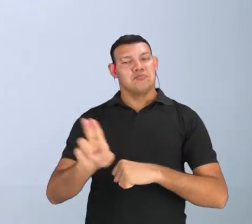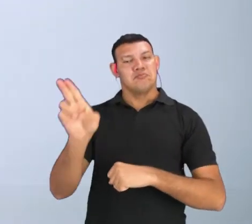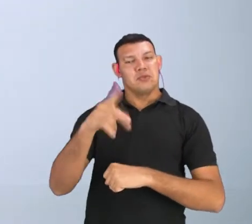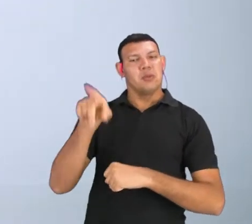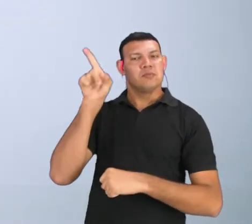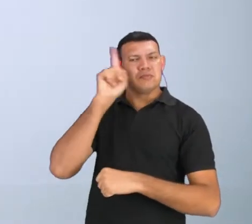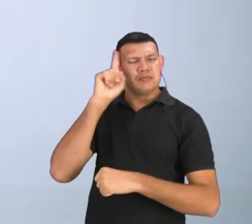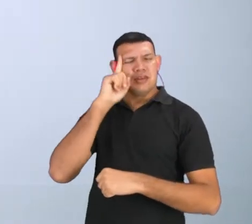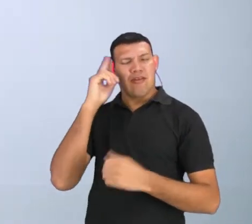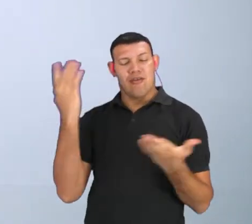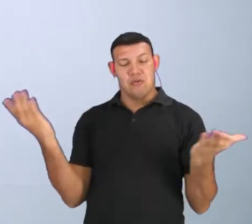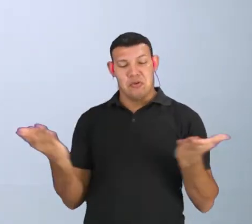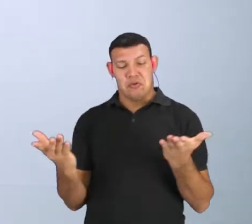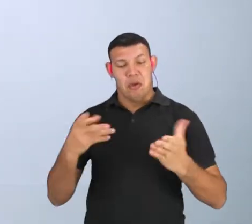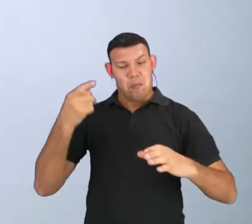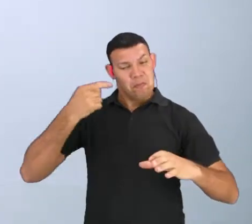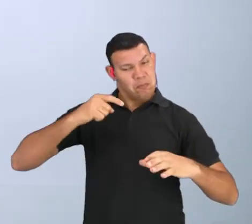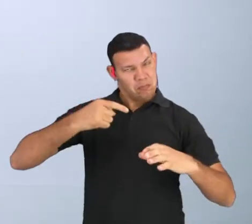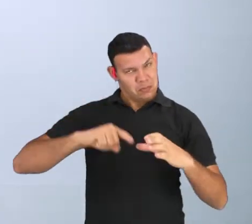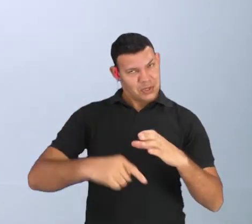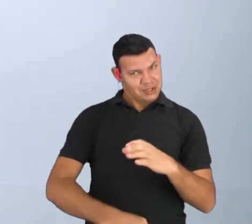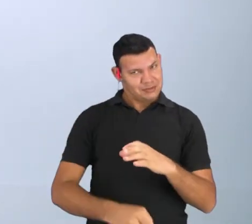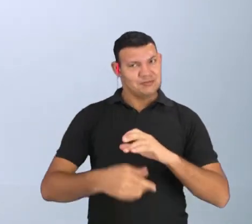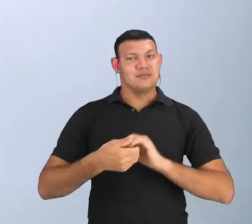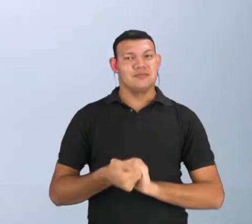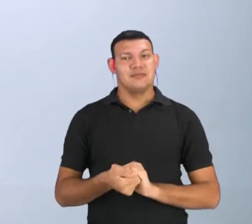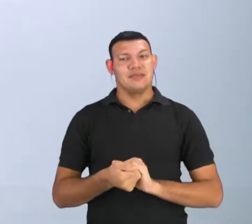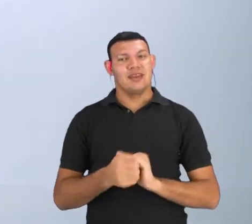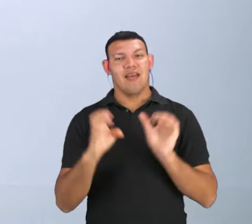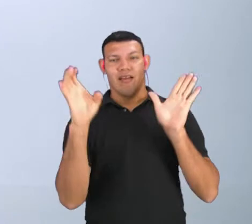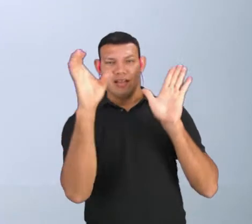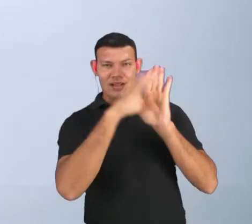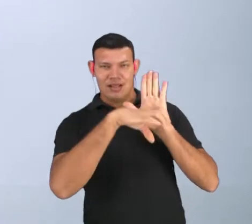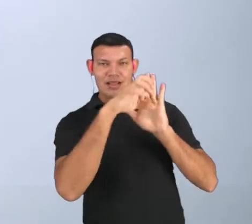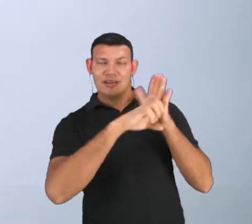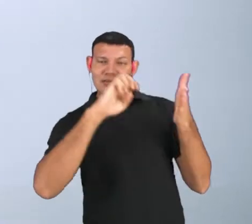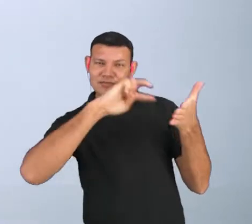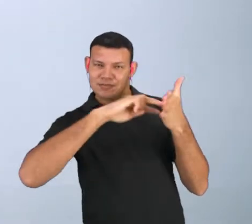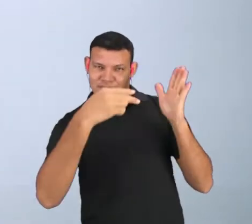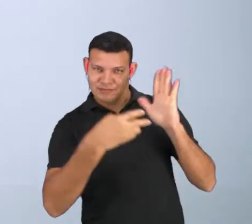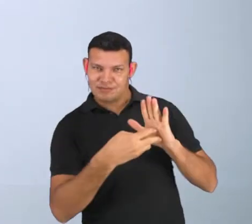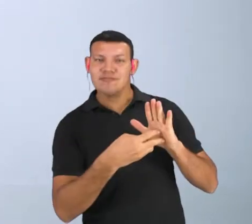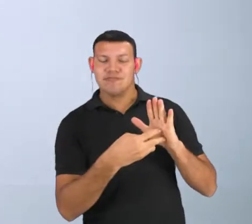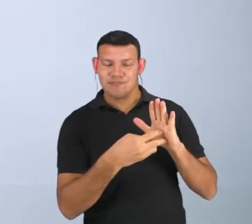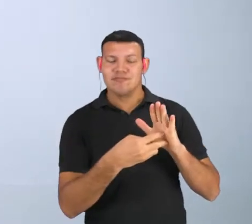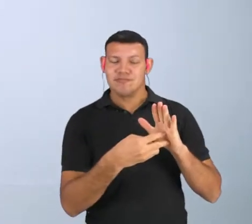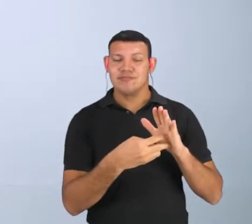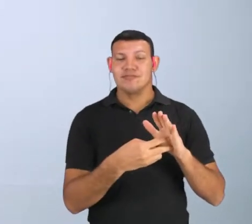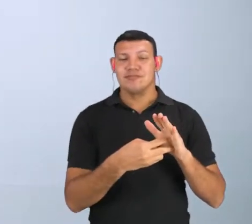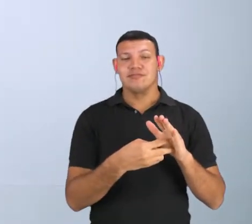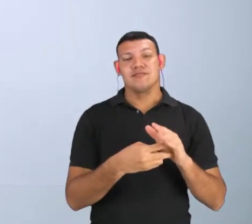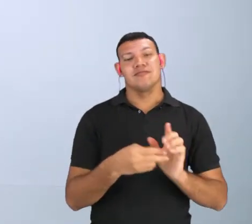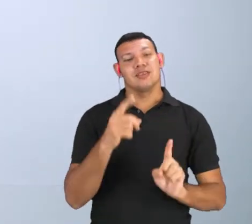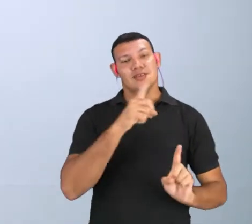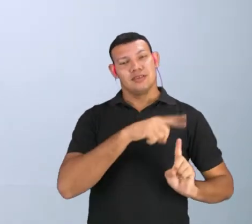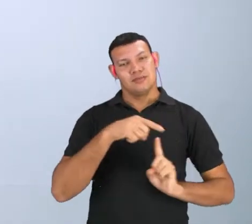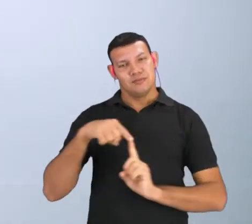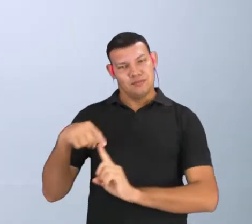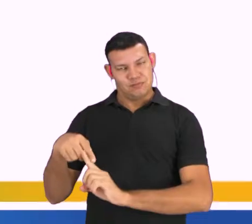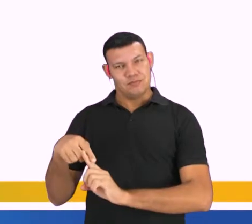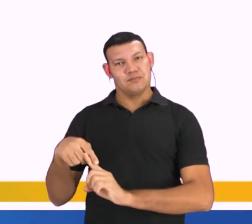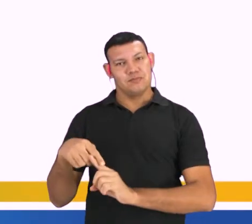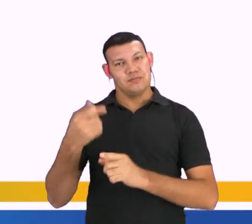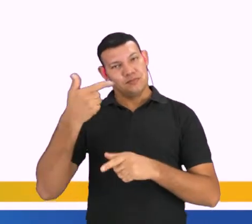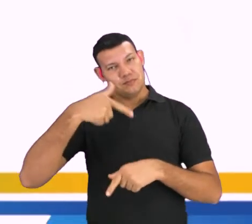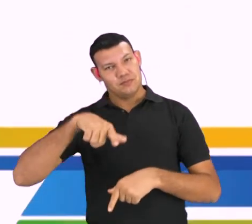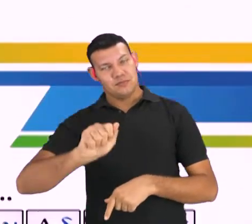entrar mais profundamente nos conceitos desse tipo dessa modalidade da língua, tá bom?